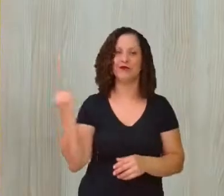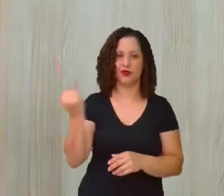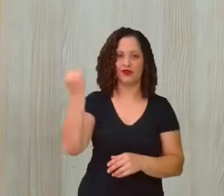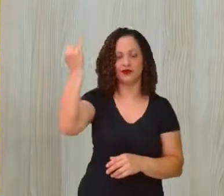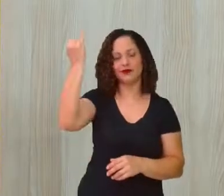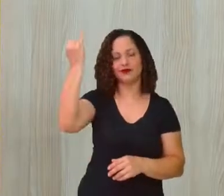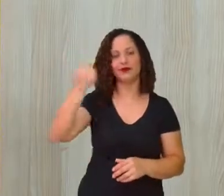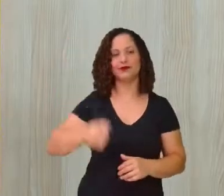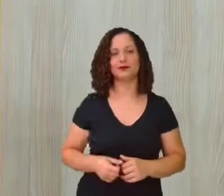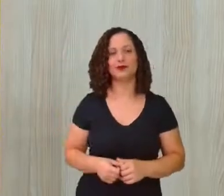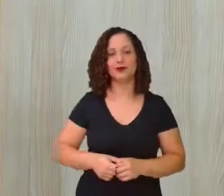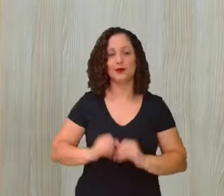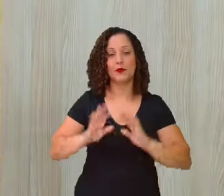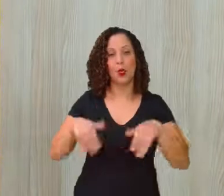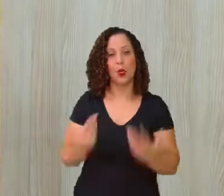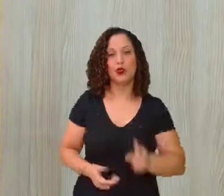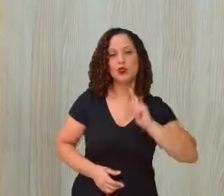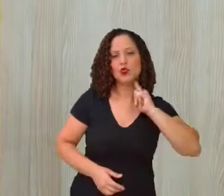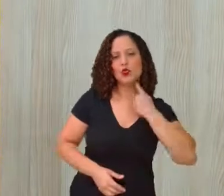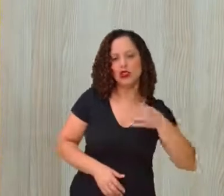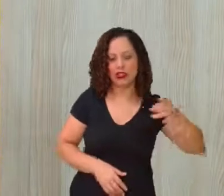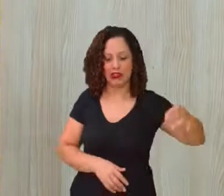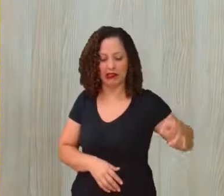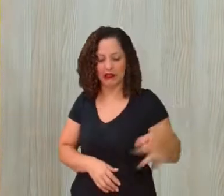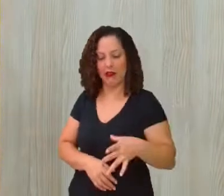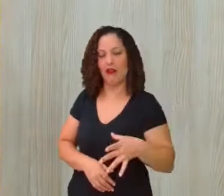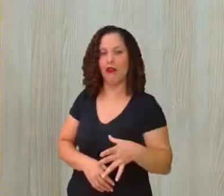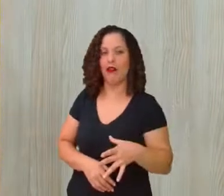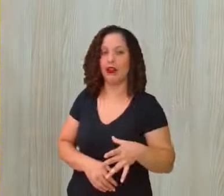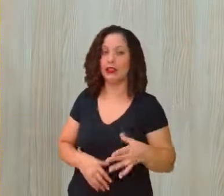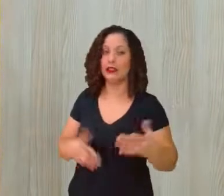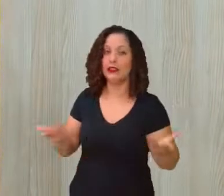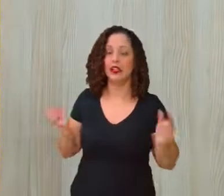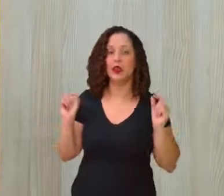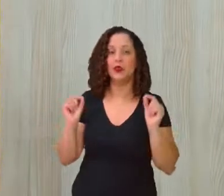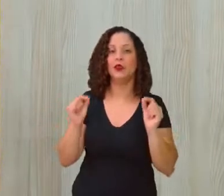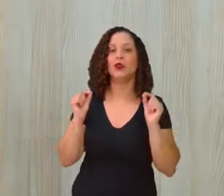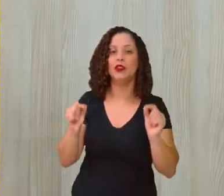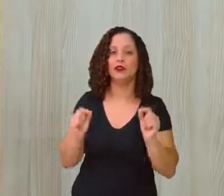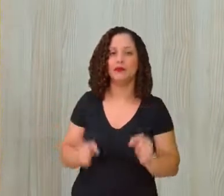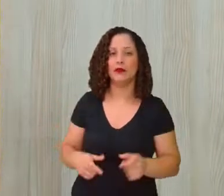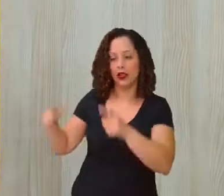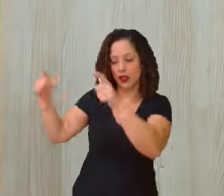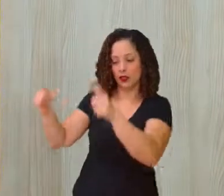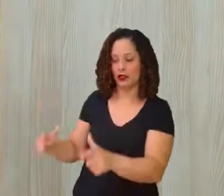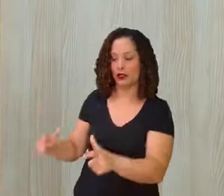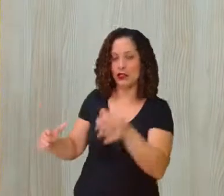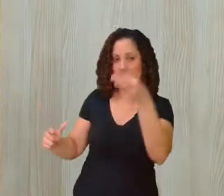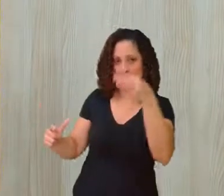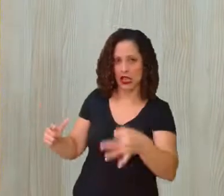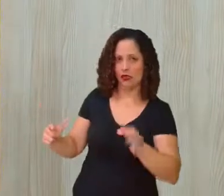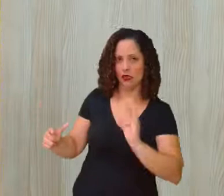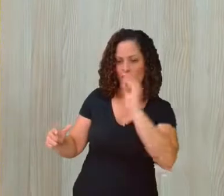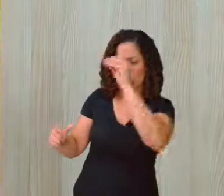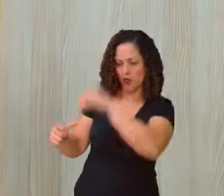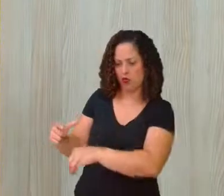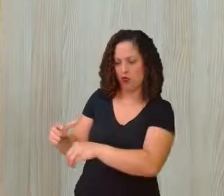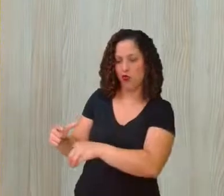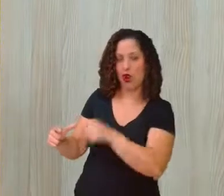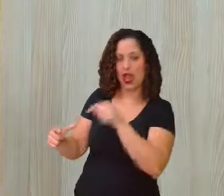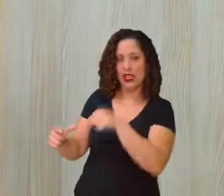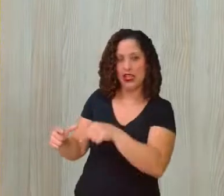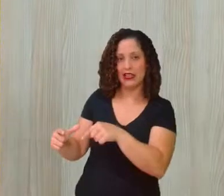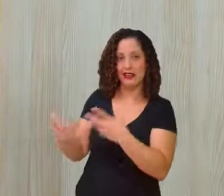né? Que quando jogamos o lixo, nós sabemos, mesmo a gente colocando na lixeira, a gente sabe que esse lixo fica aqui no